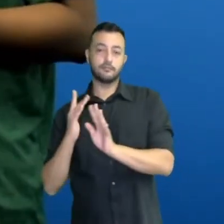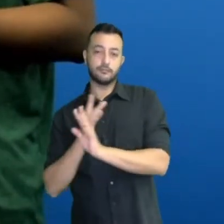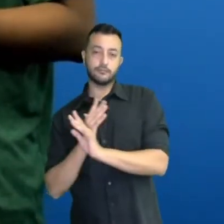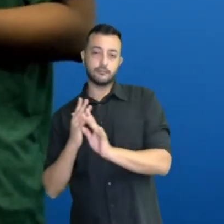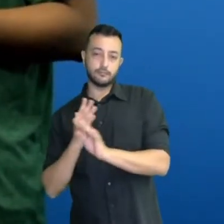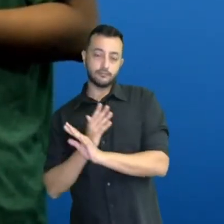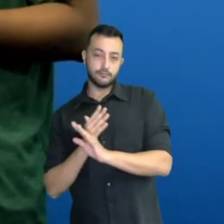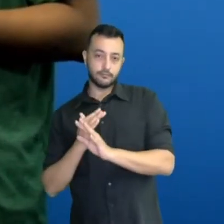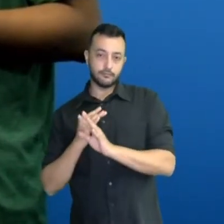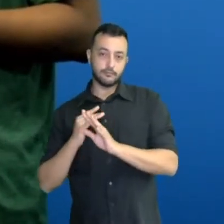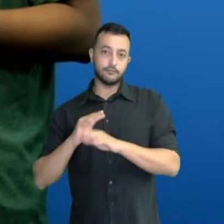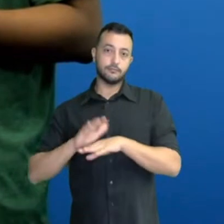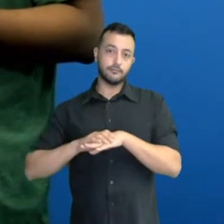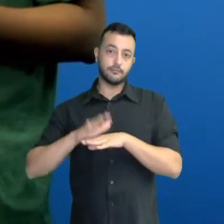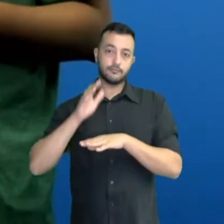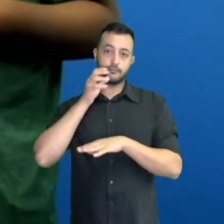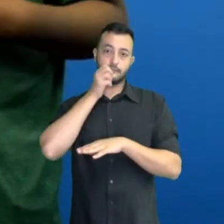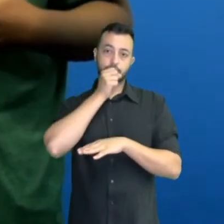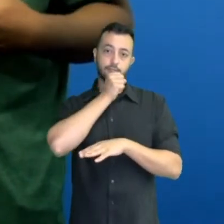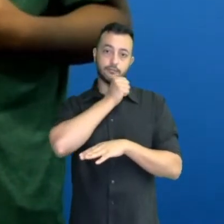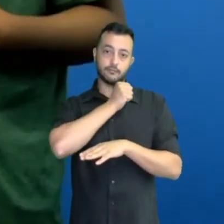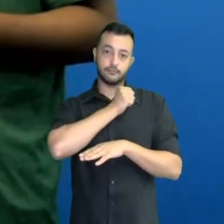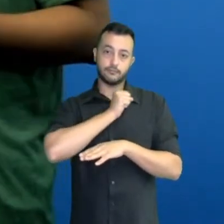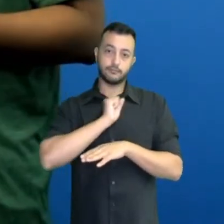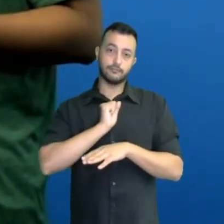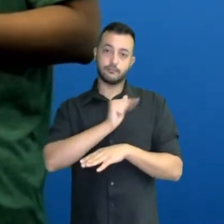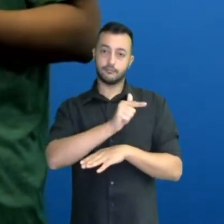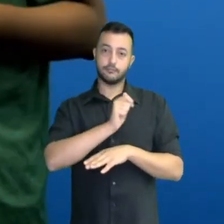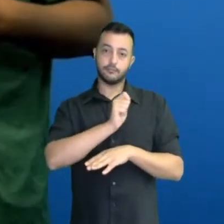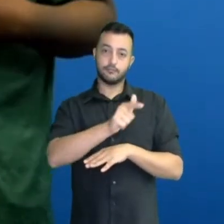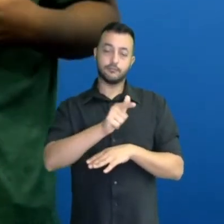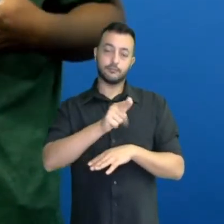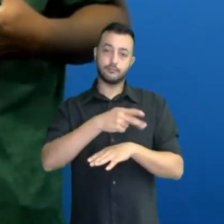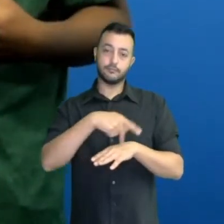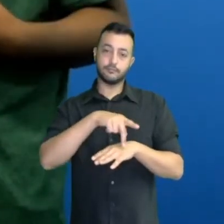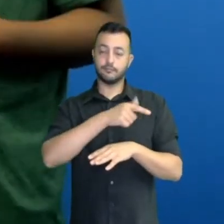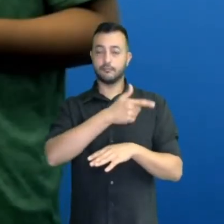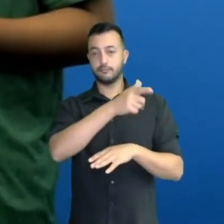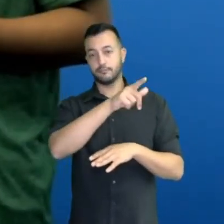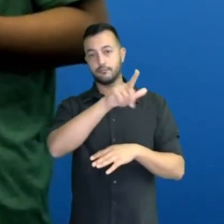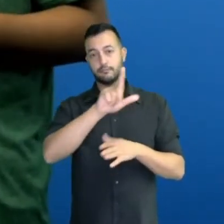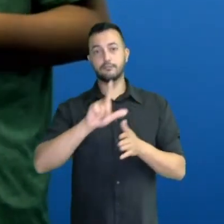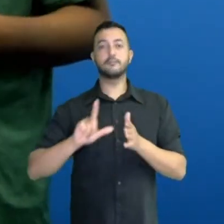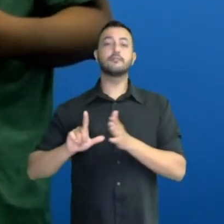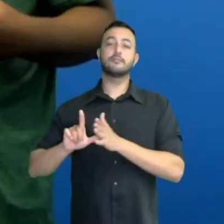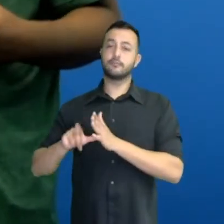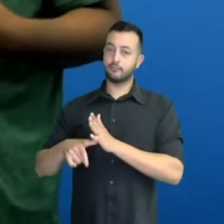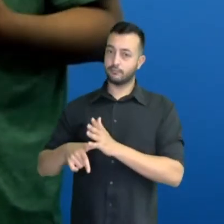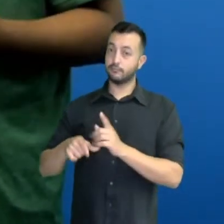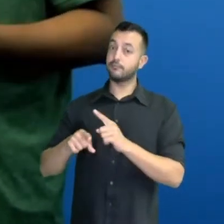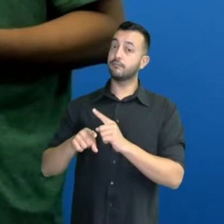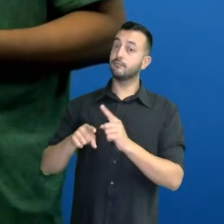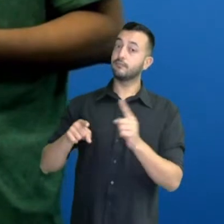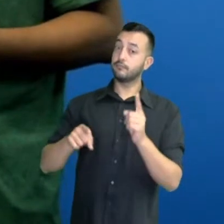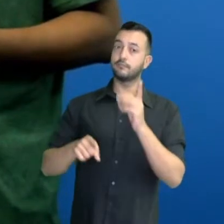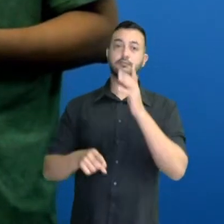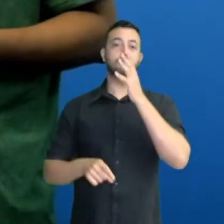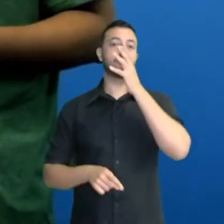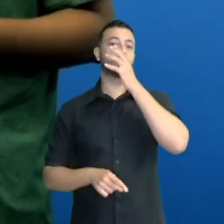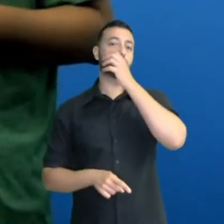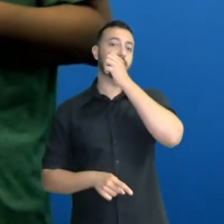mais acelerado, certo, do que nesses países. Ele ocorre tardiamente, mas ele ocorre muito